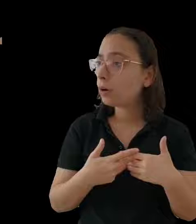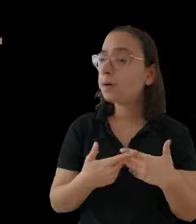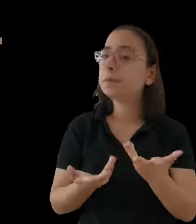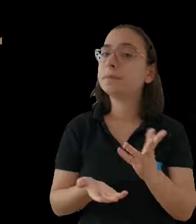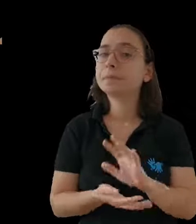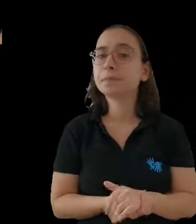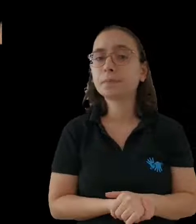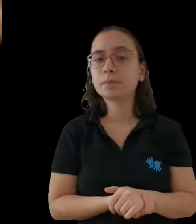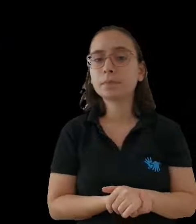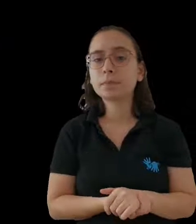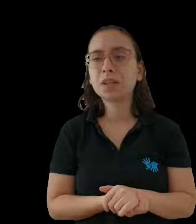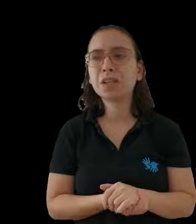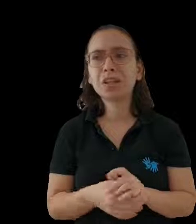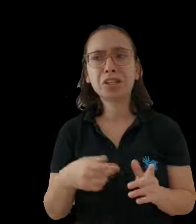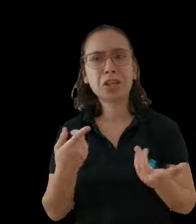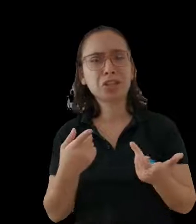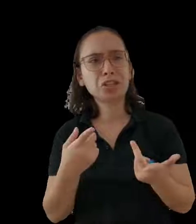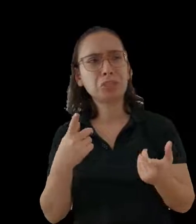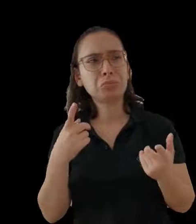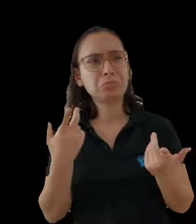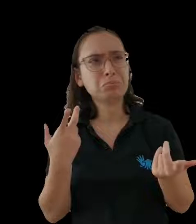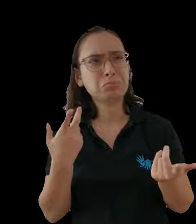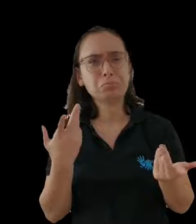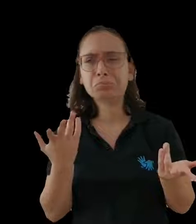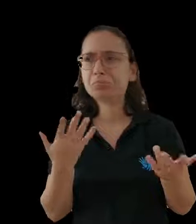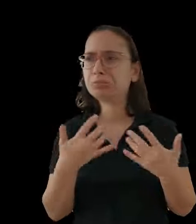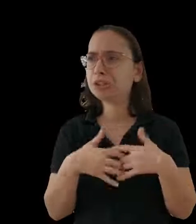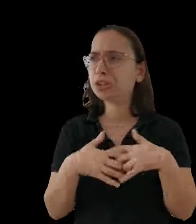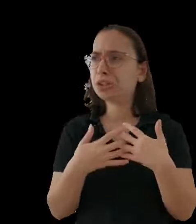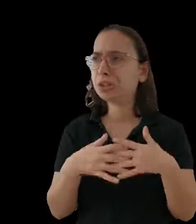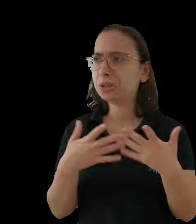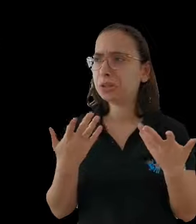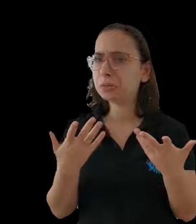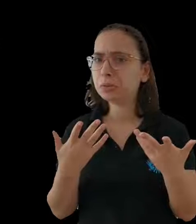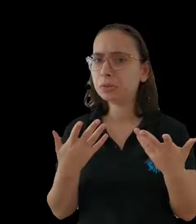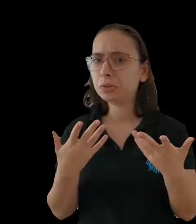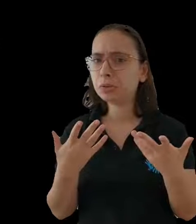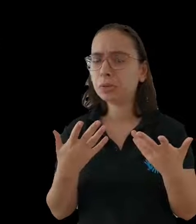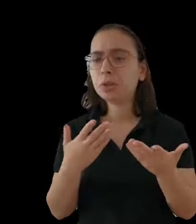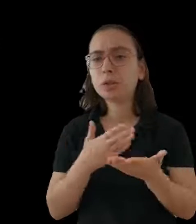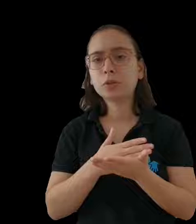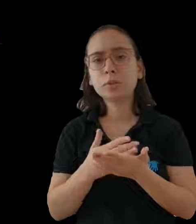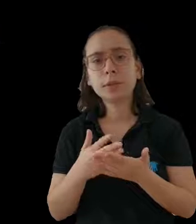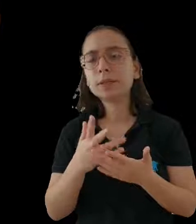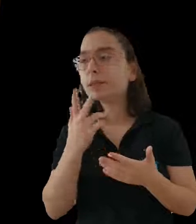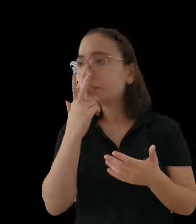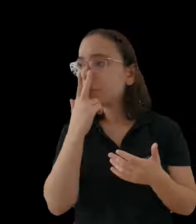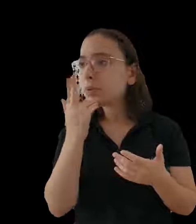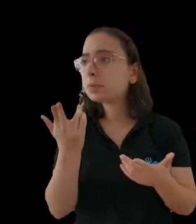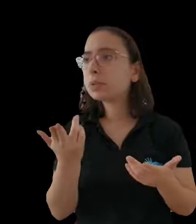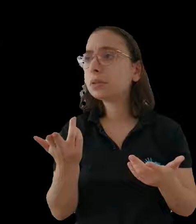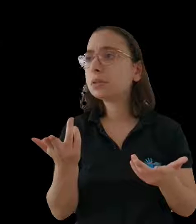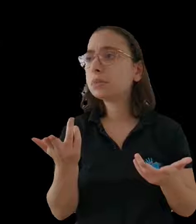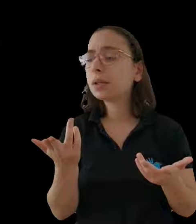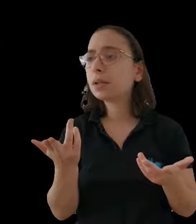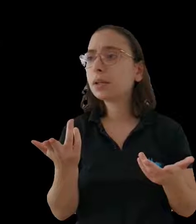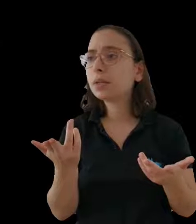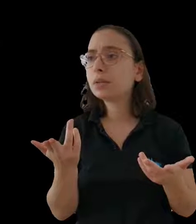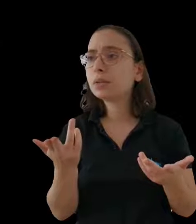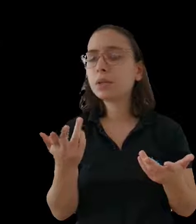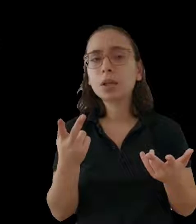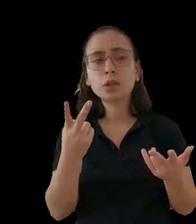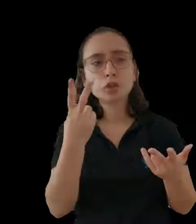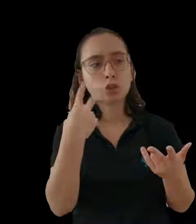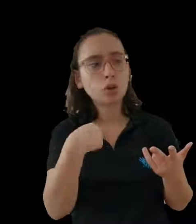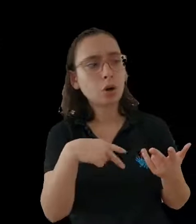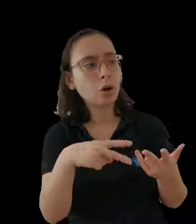você por aqui. Ele acha aquilo esquisito e de repente ele começa a perceber.